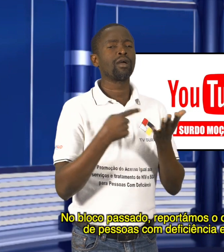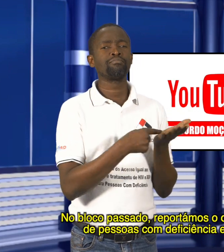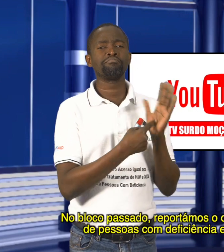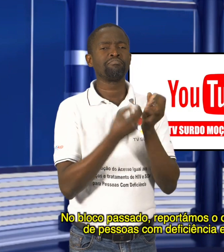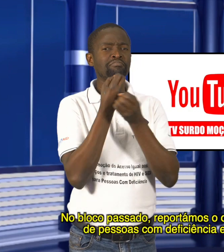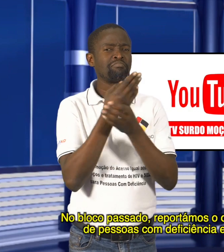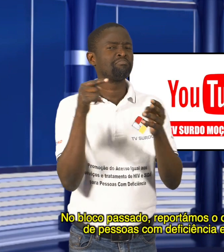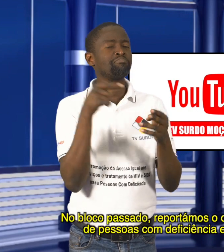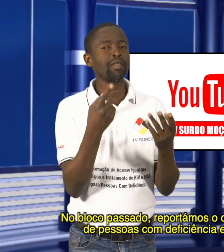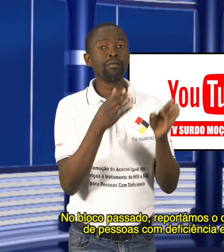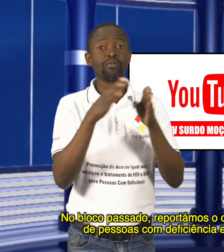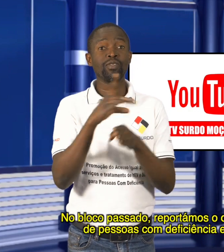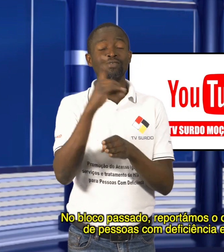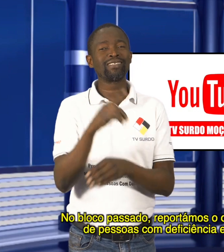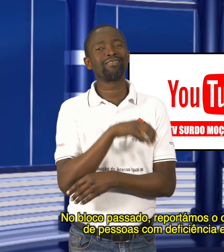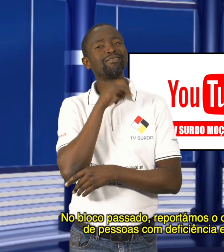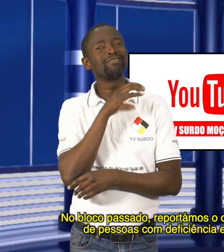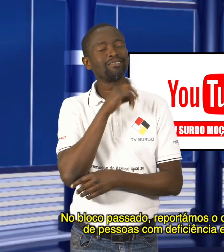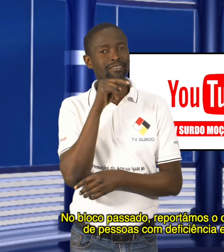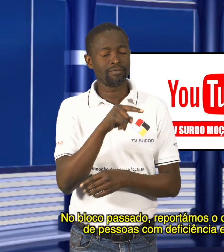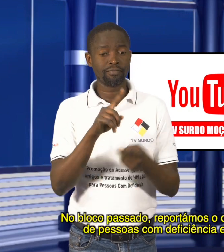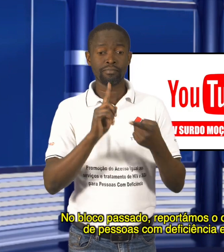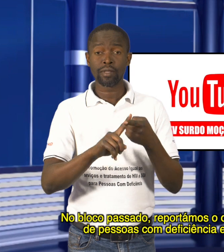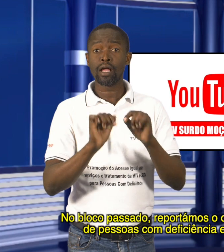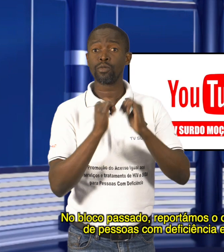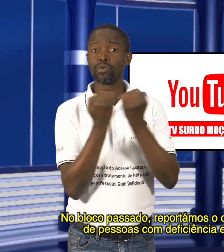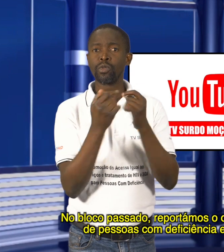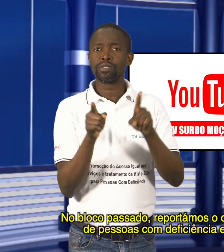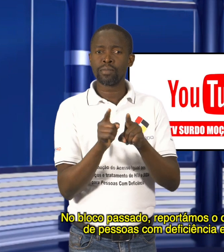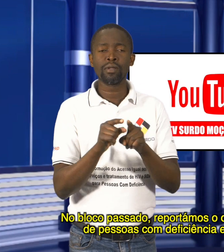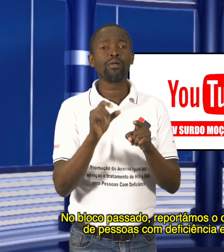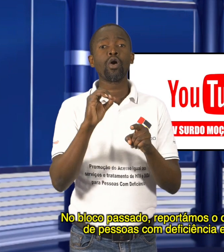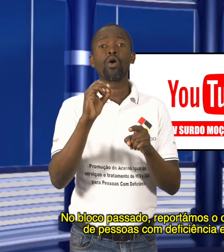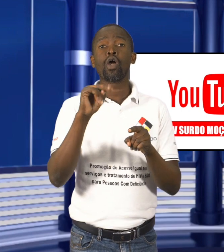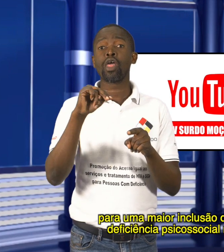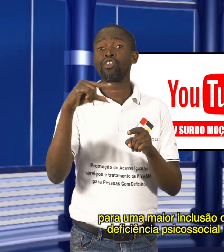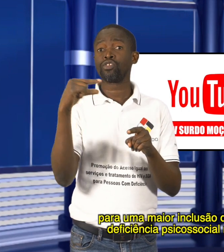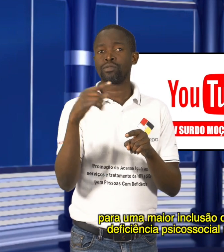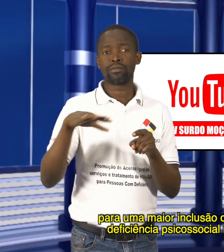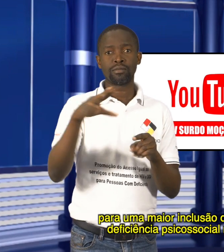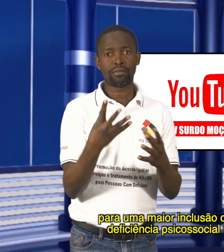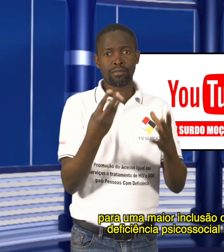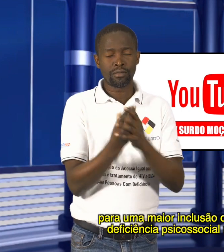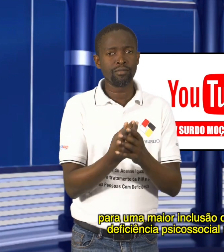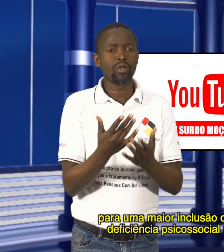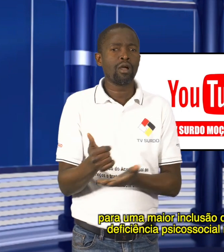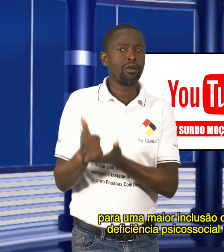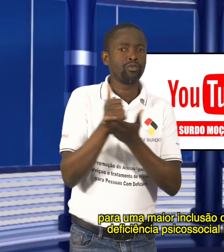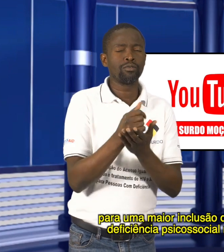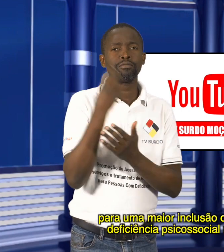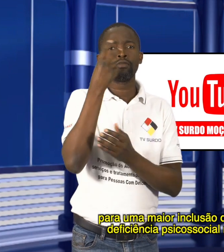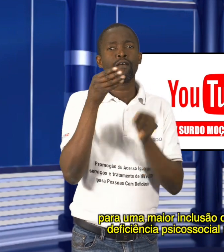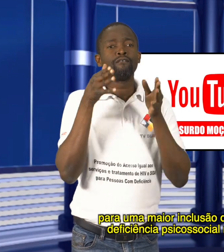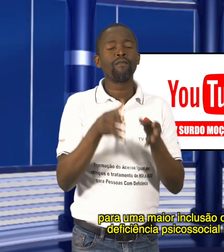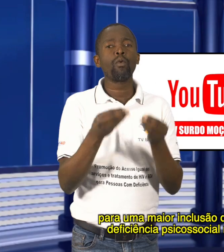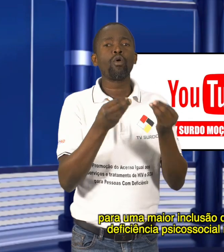reportámos o clamor das associações de pessoas com deficiência e da sociedade civil para uma maior inclusão de pessoas